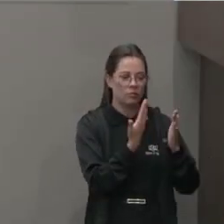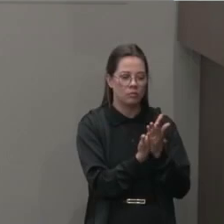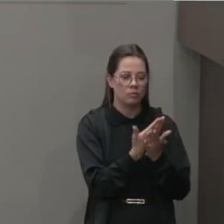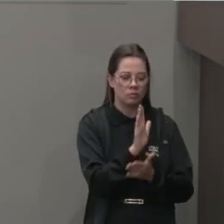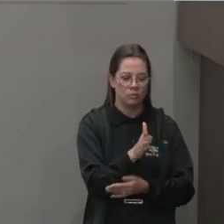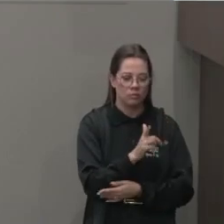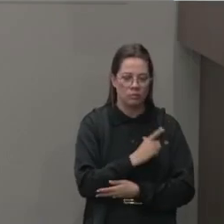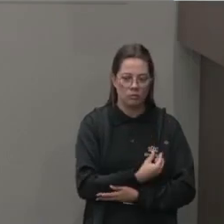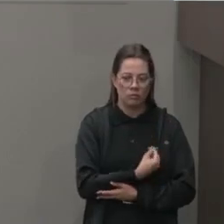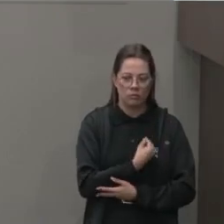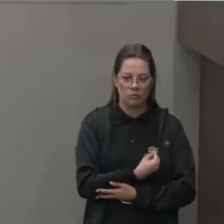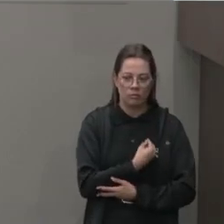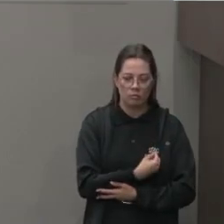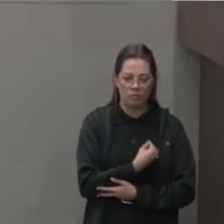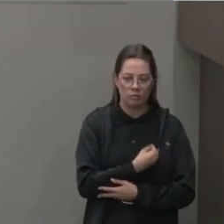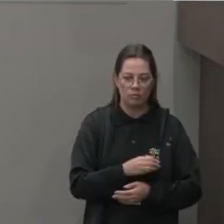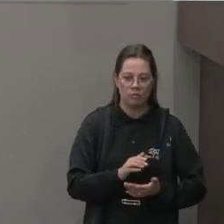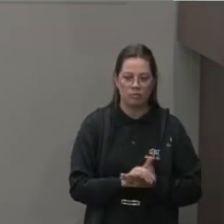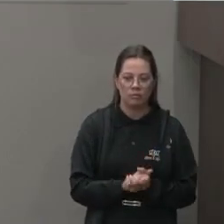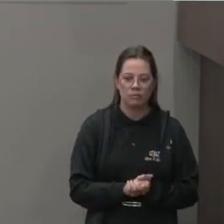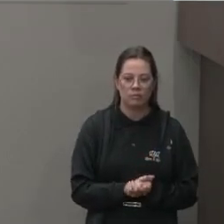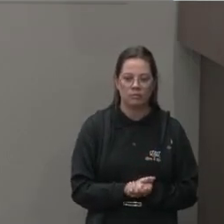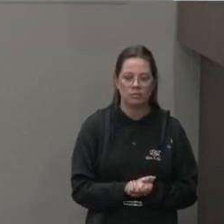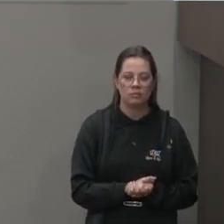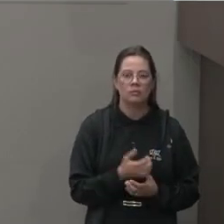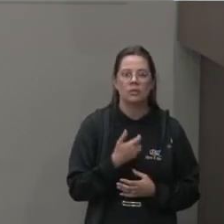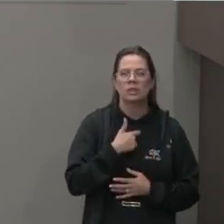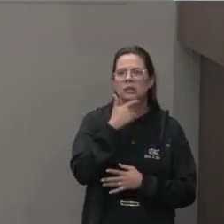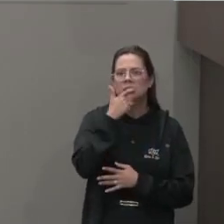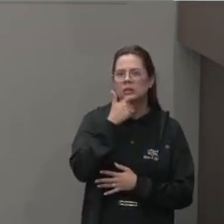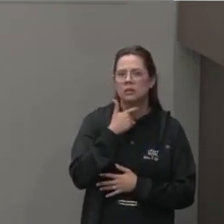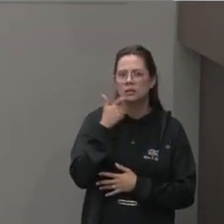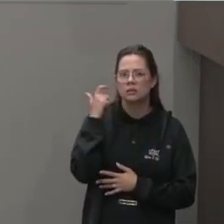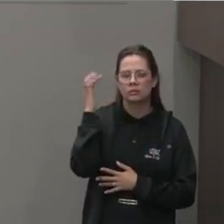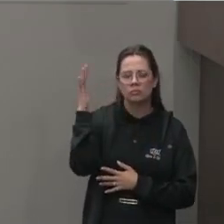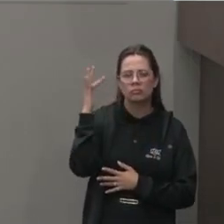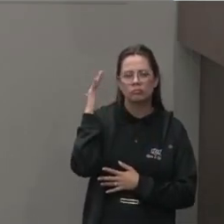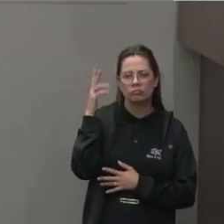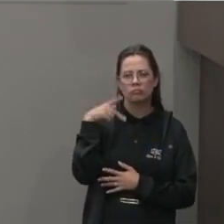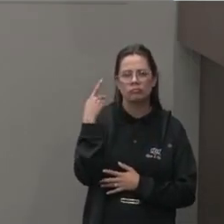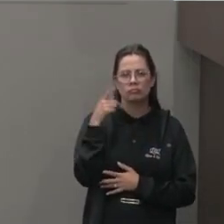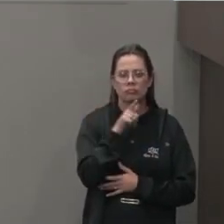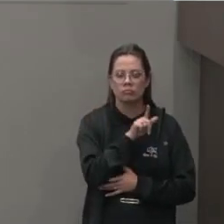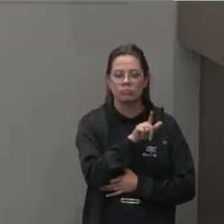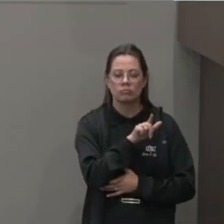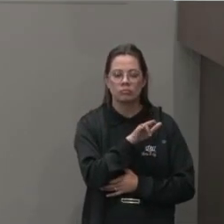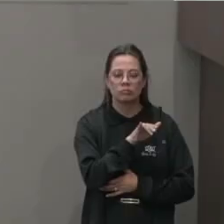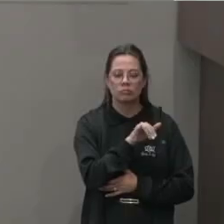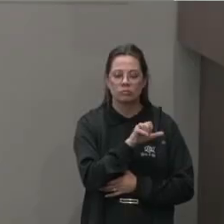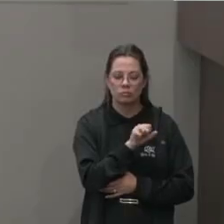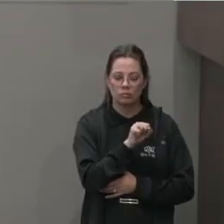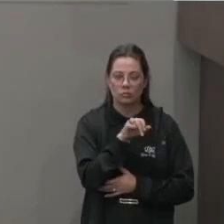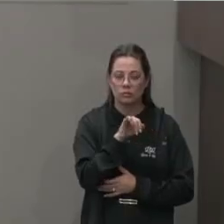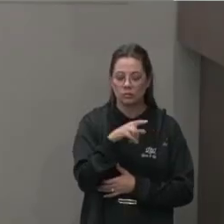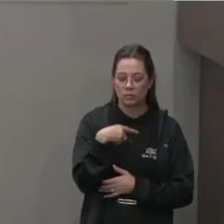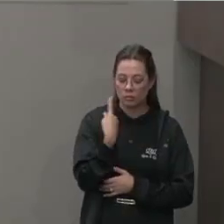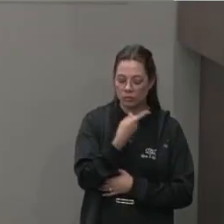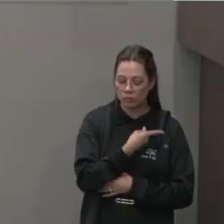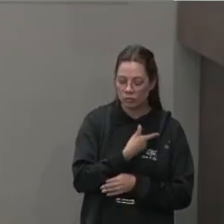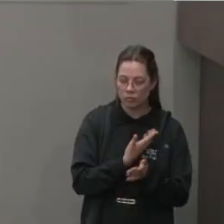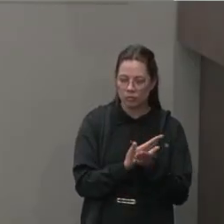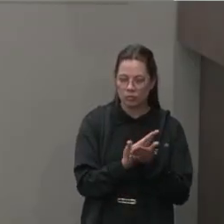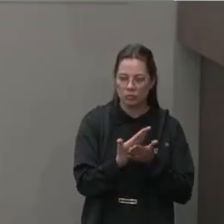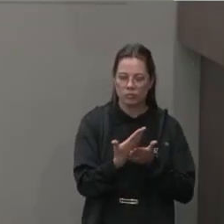existe? Então, eu acho, e penso, vereador Luizinho, que se nós